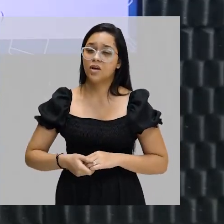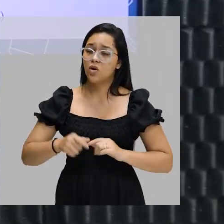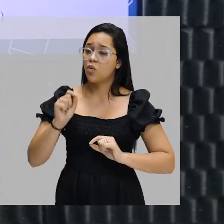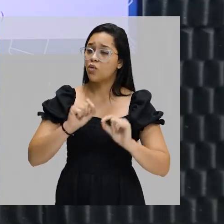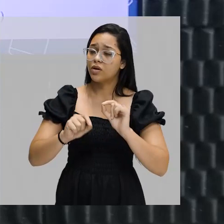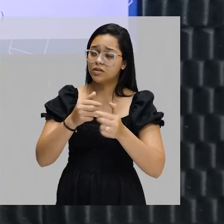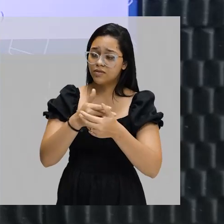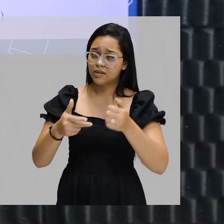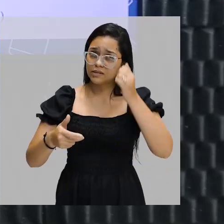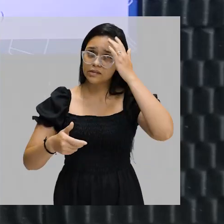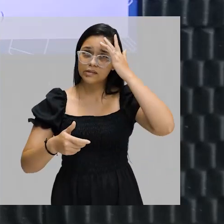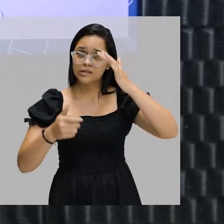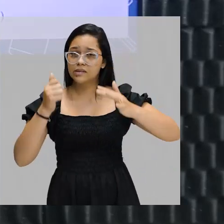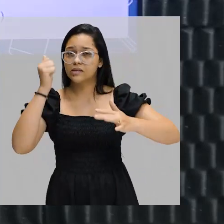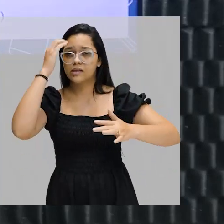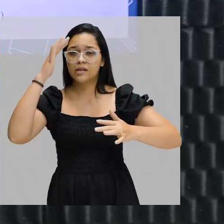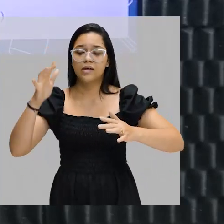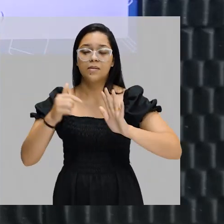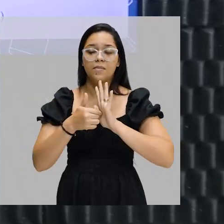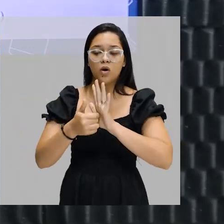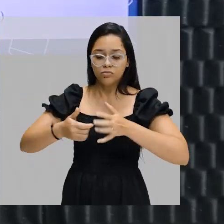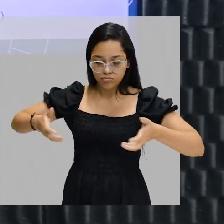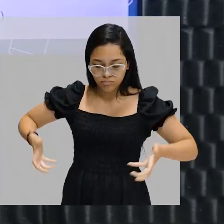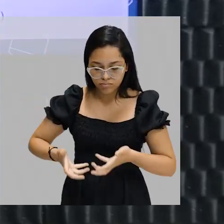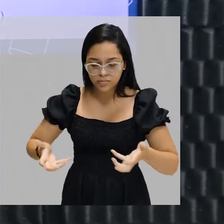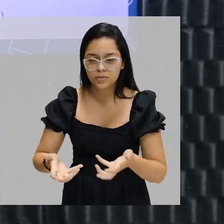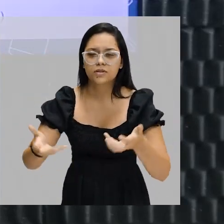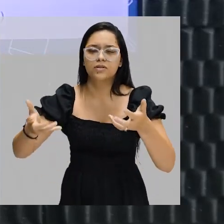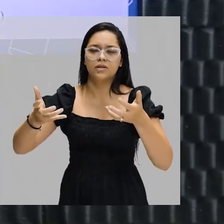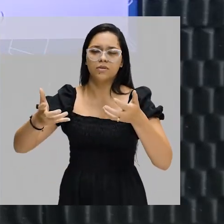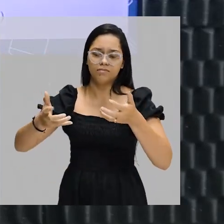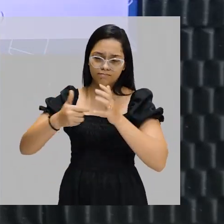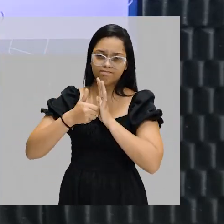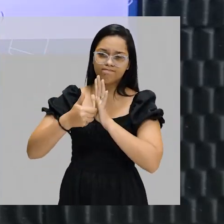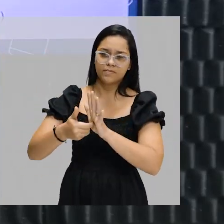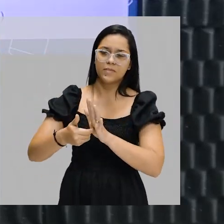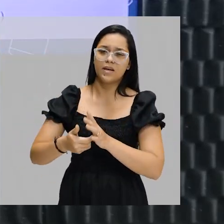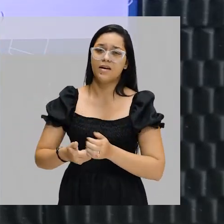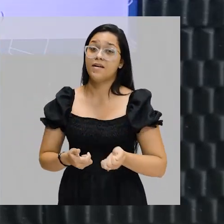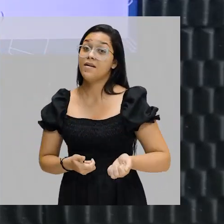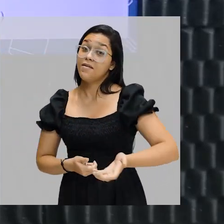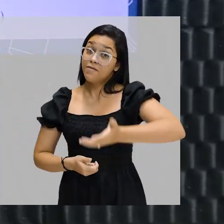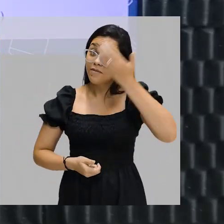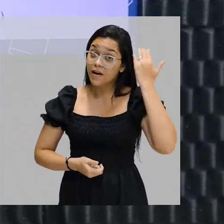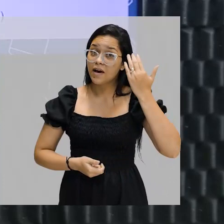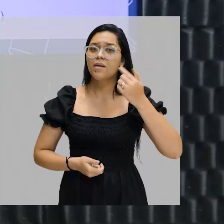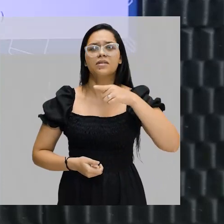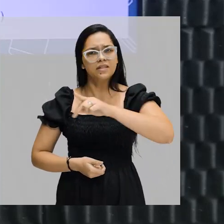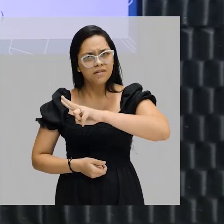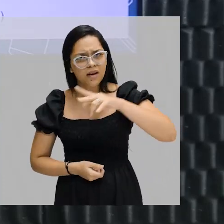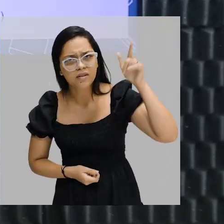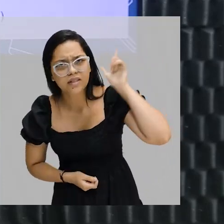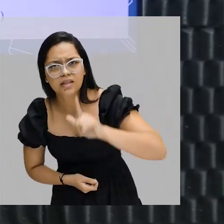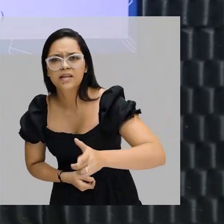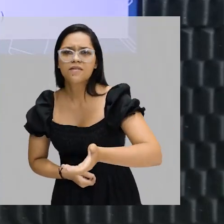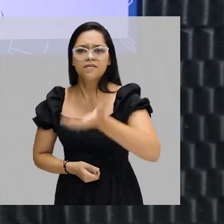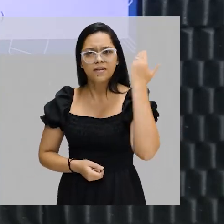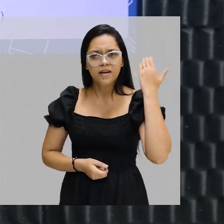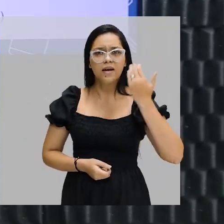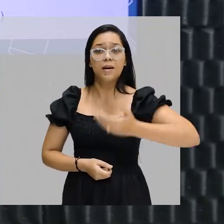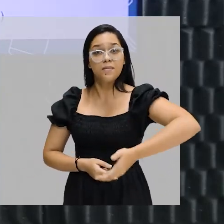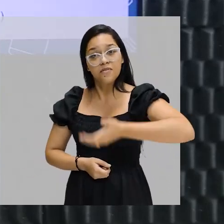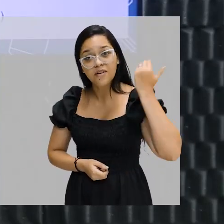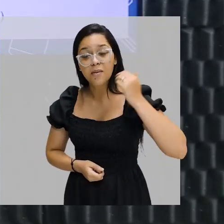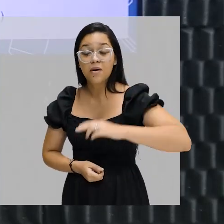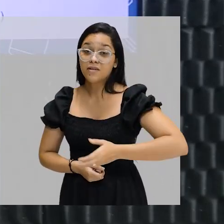são interjeições que que indicam estímulo vão expressar em estímulo Avante você vai conseguir vai